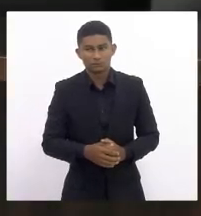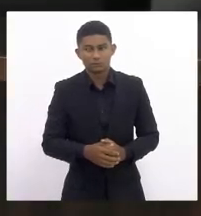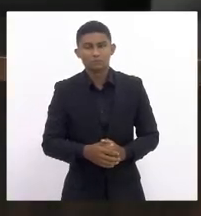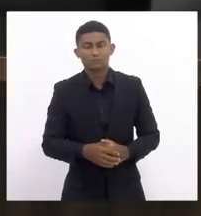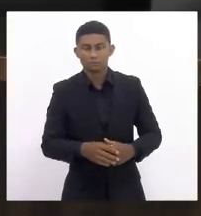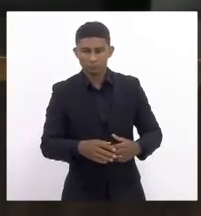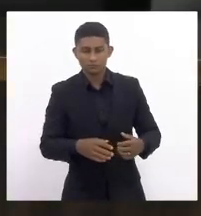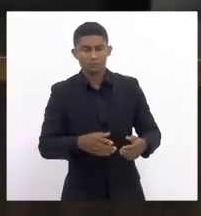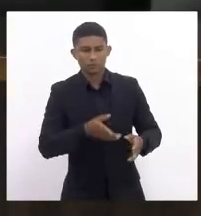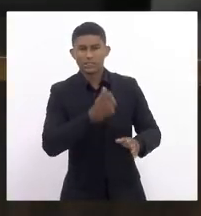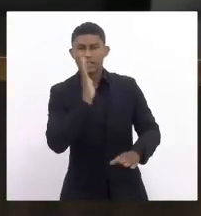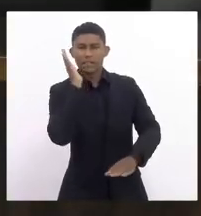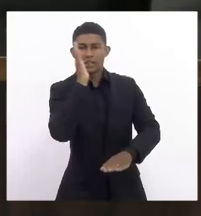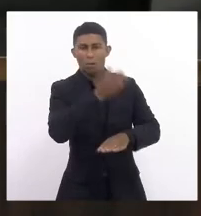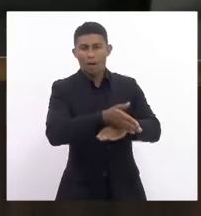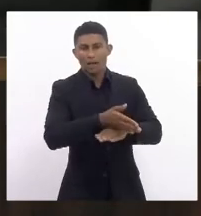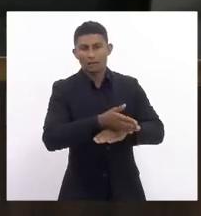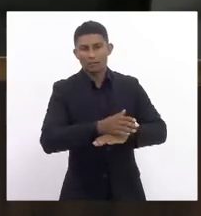Pela derrubada, ok.